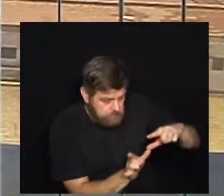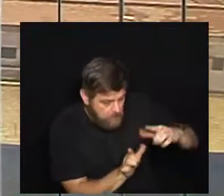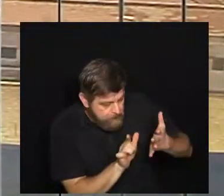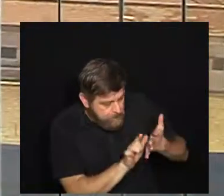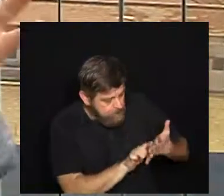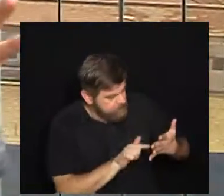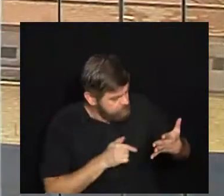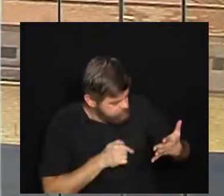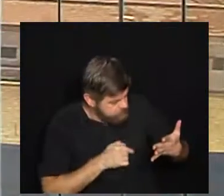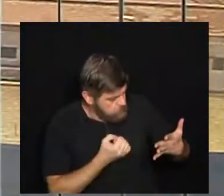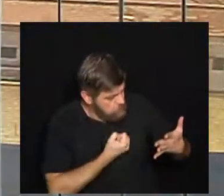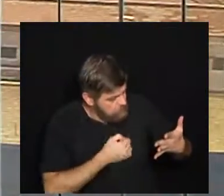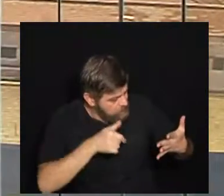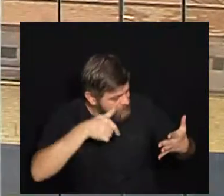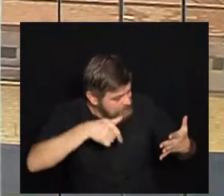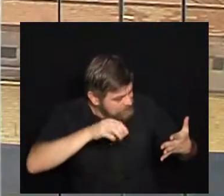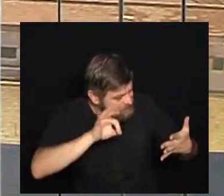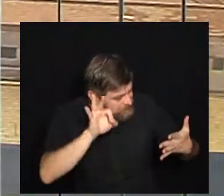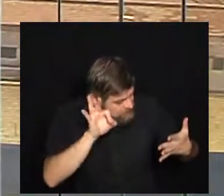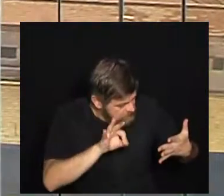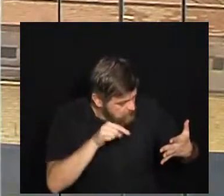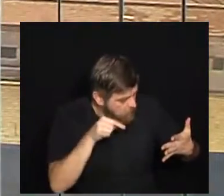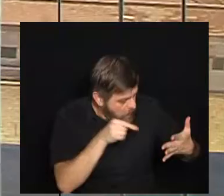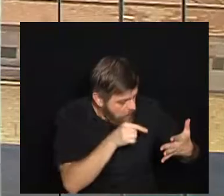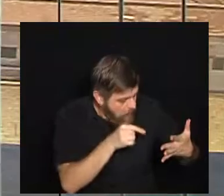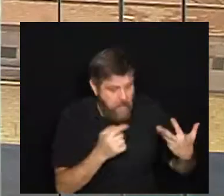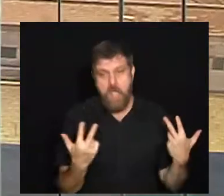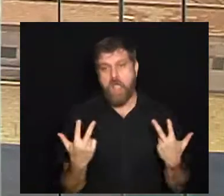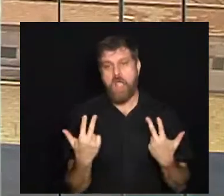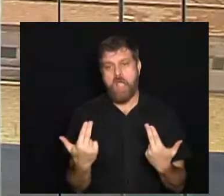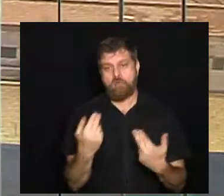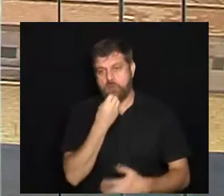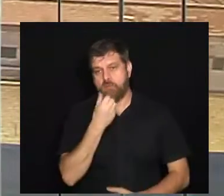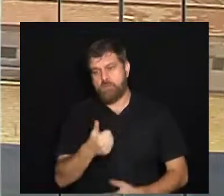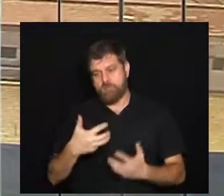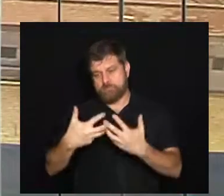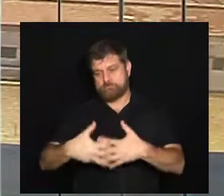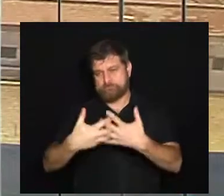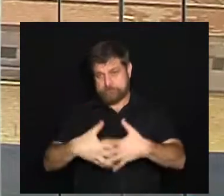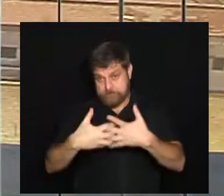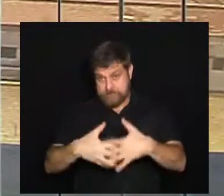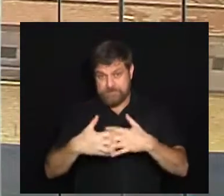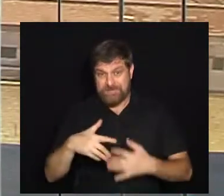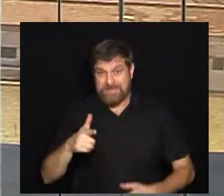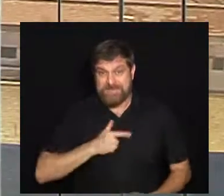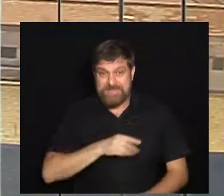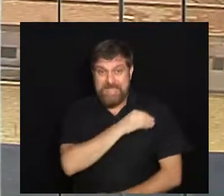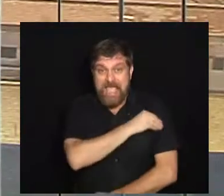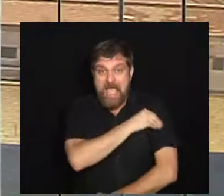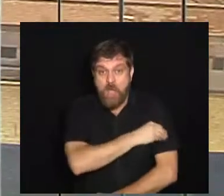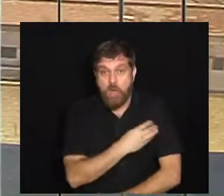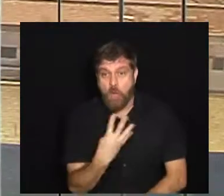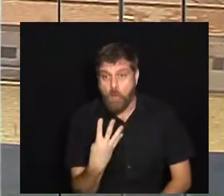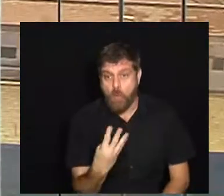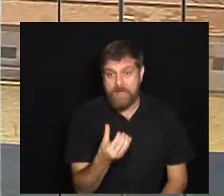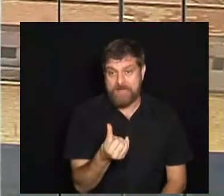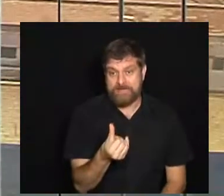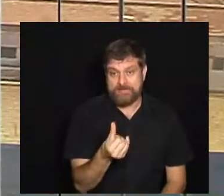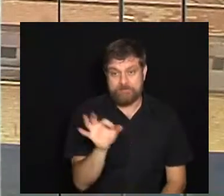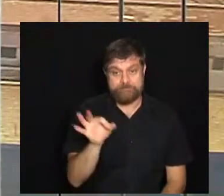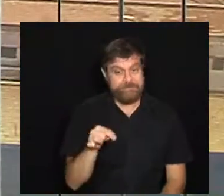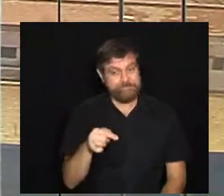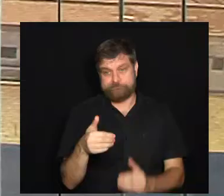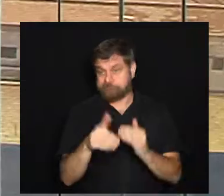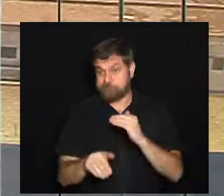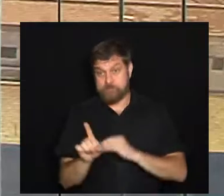mercado são todos que forem setenta por cento são igualmente bons ok o álcool gel 46 e esse